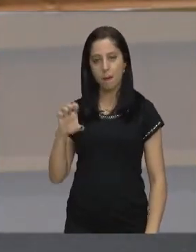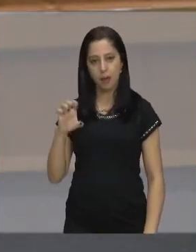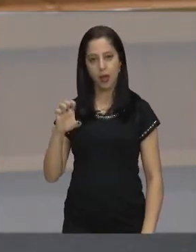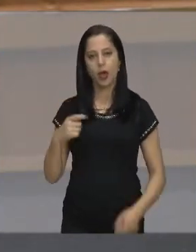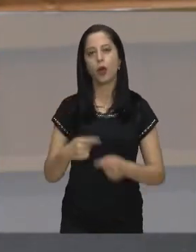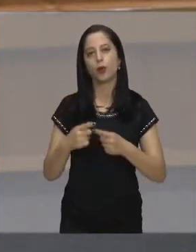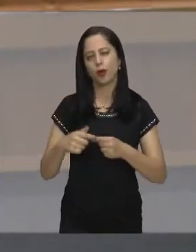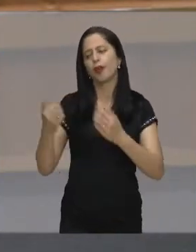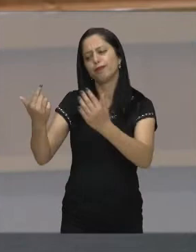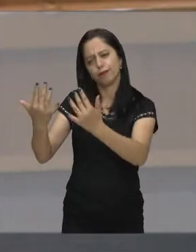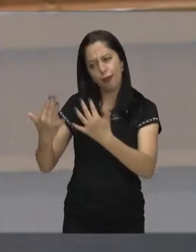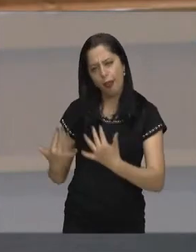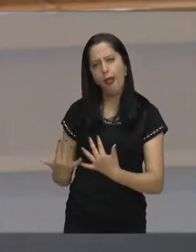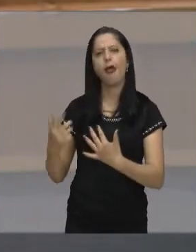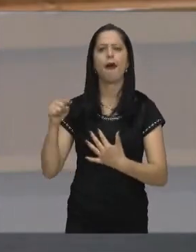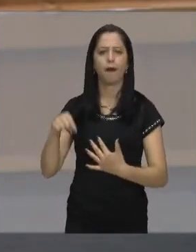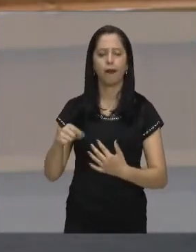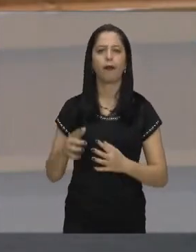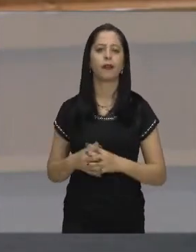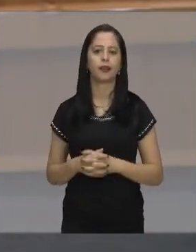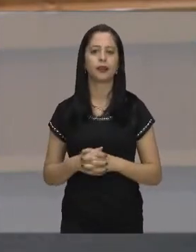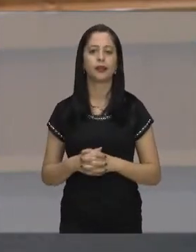seu trabalho, das suas casas,